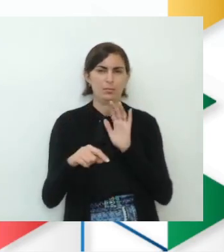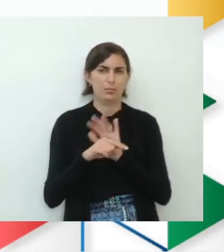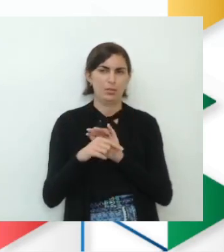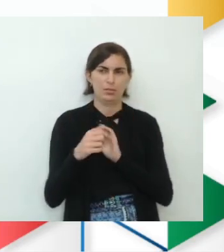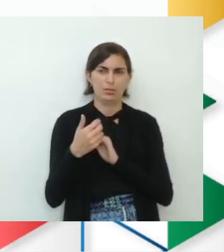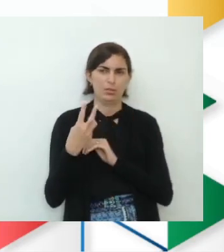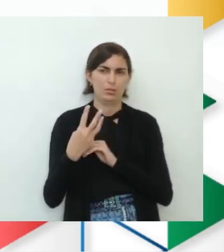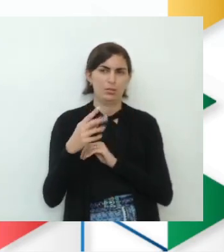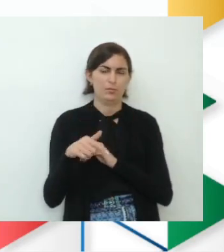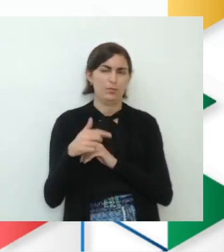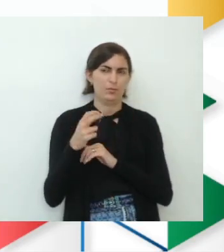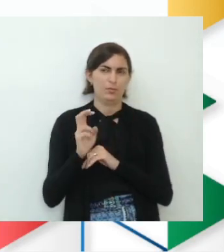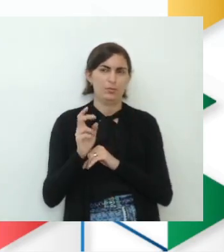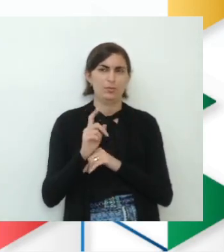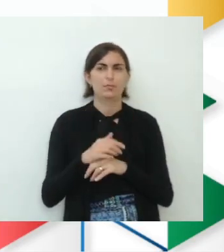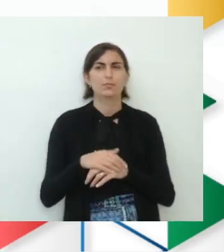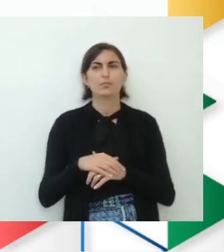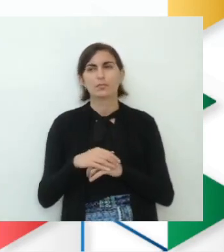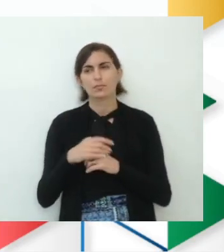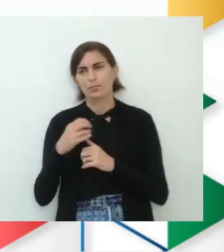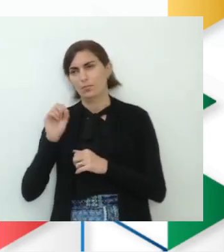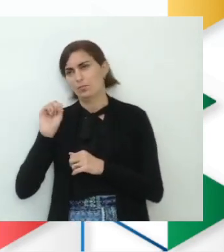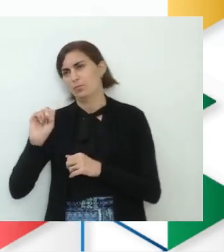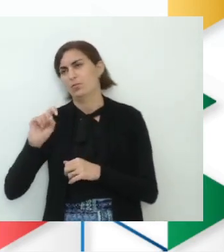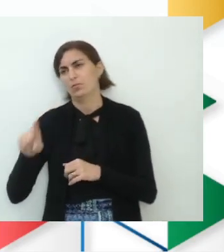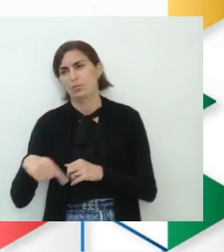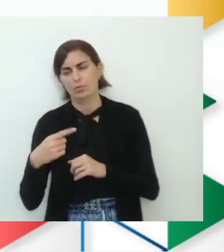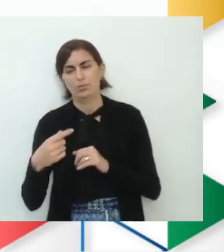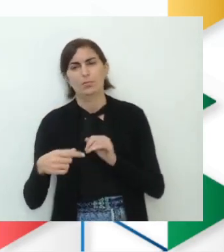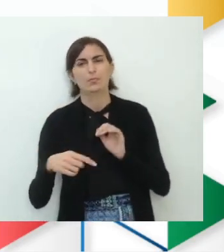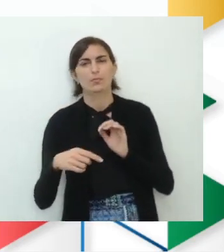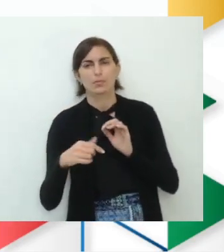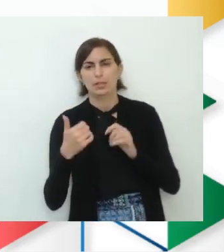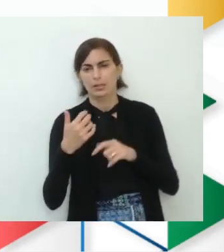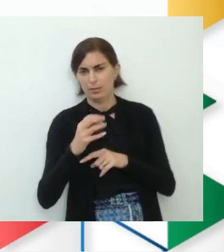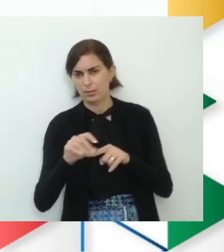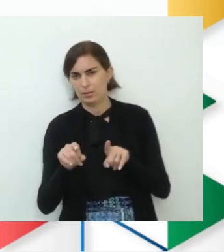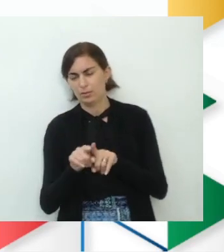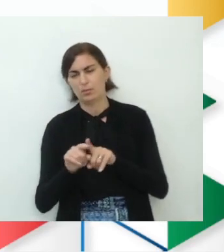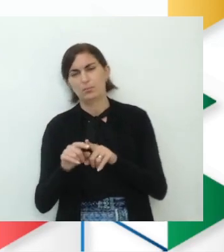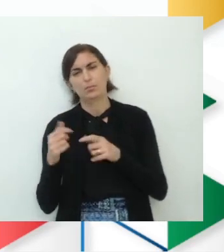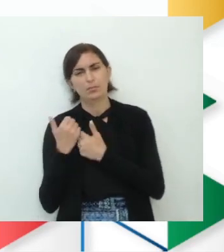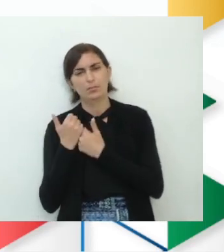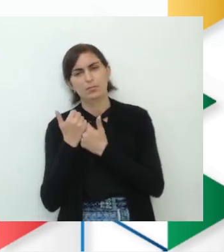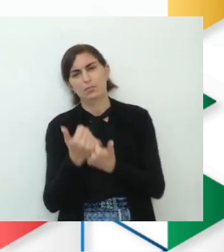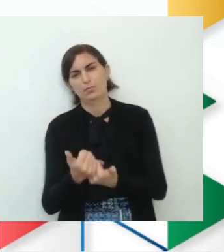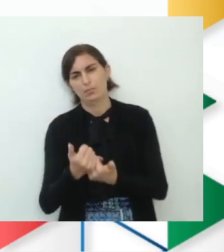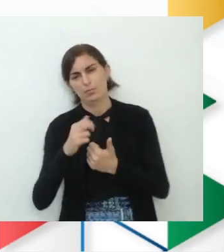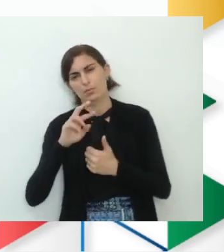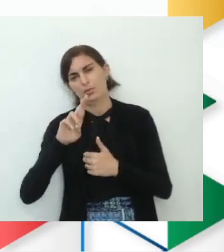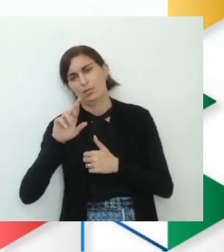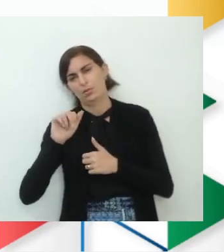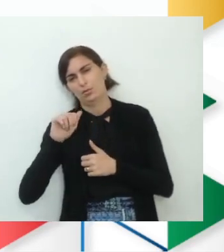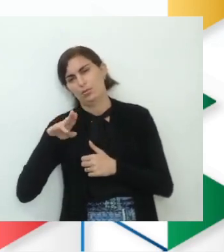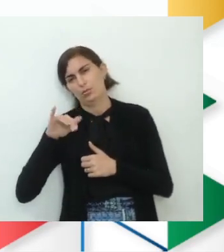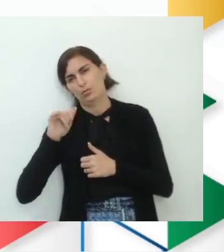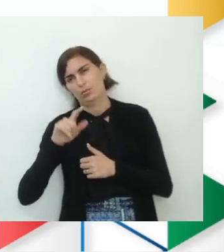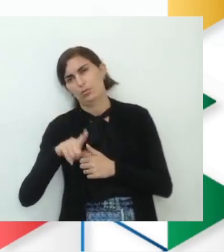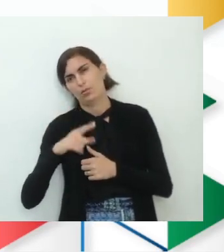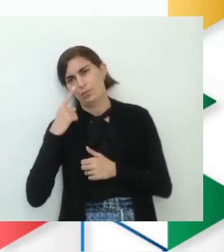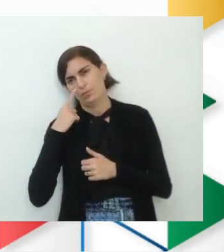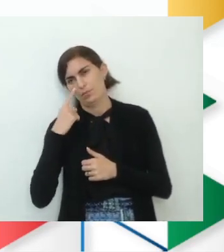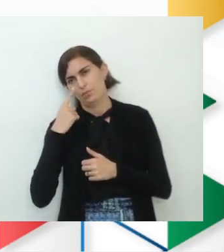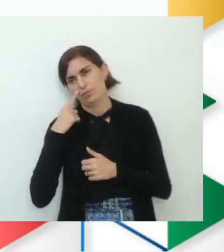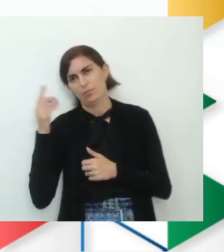3,25. Tranquilo? Vamos lá então. 8 sobre 10 também é a representação dele na forma racional. Fechou? Então vem